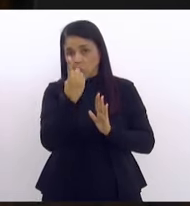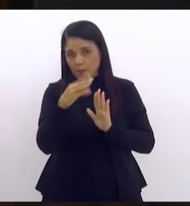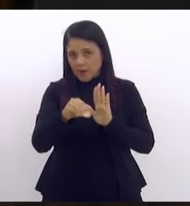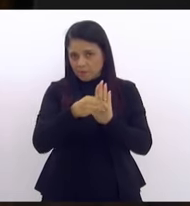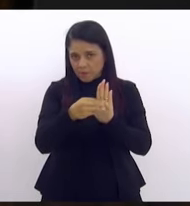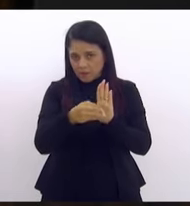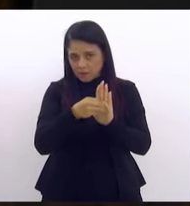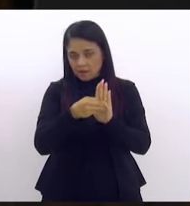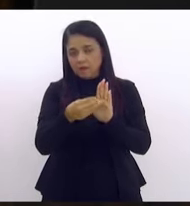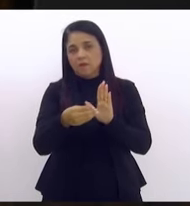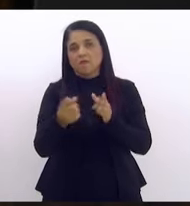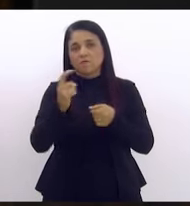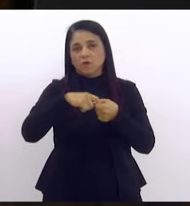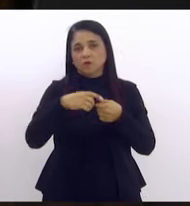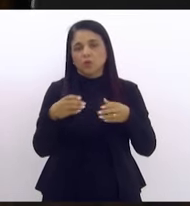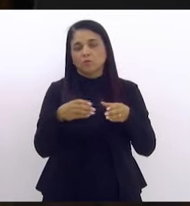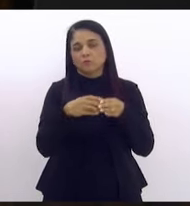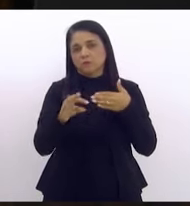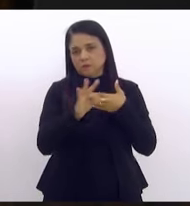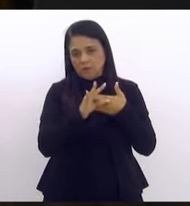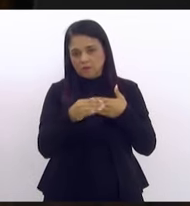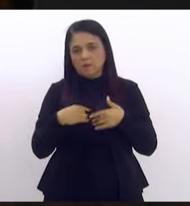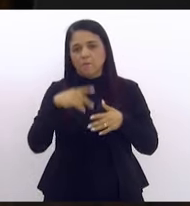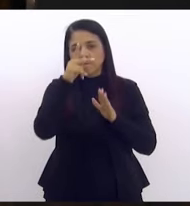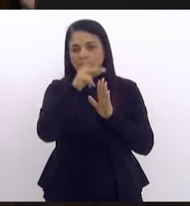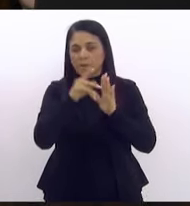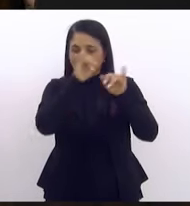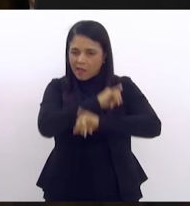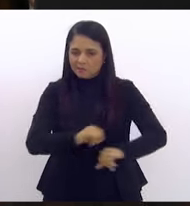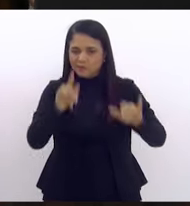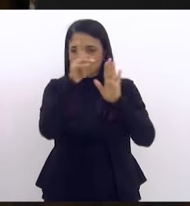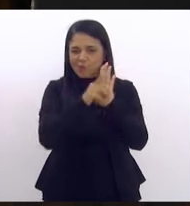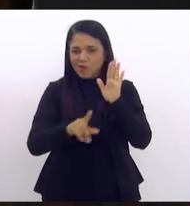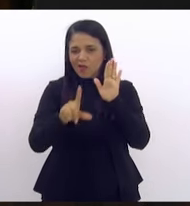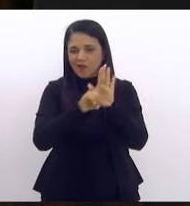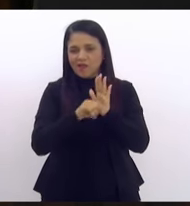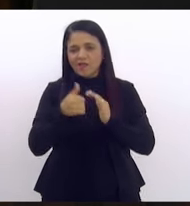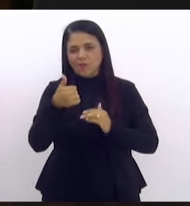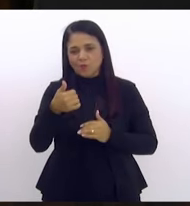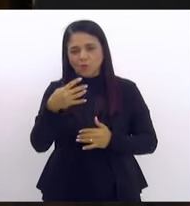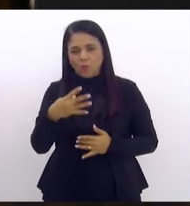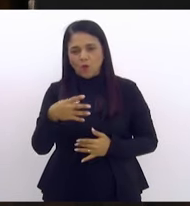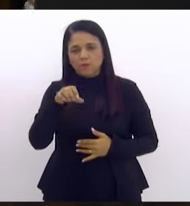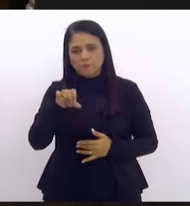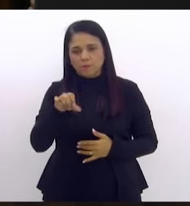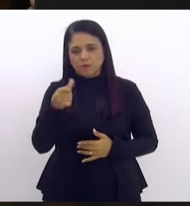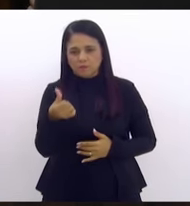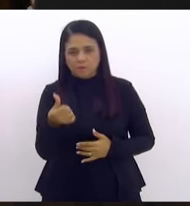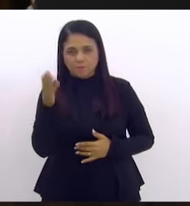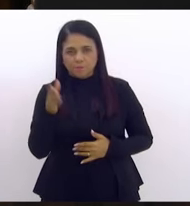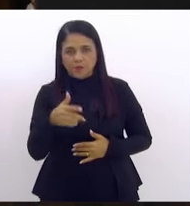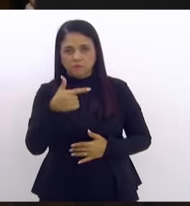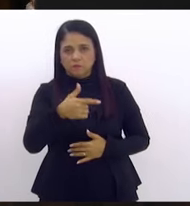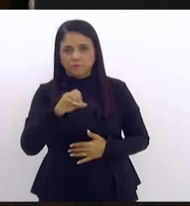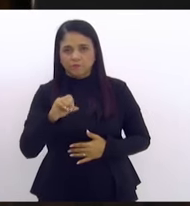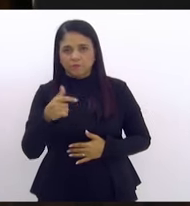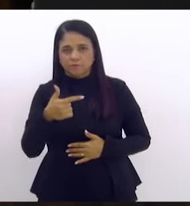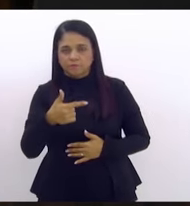emenda e retorna às comissões técnicas. Anuncio projeto de lei número